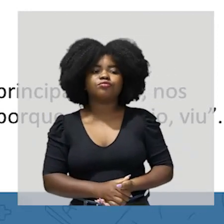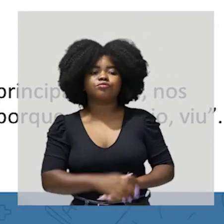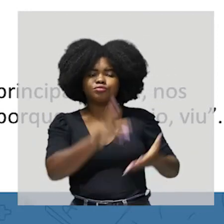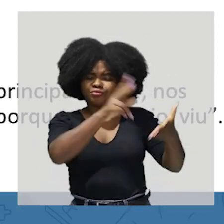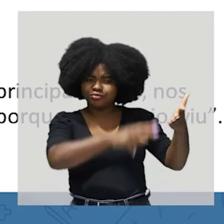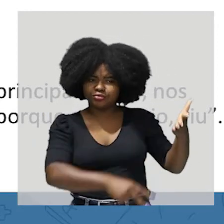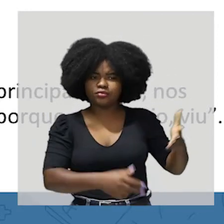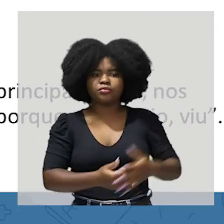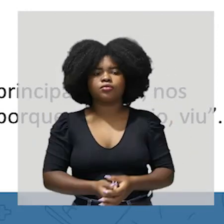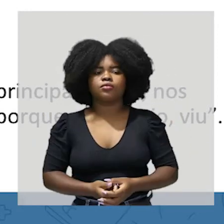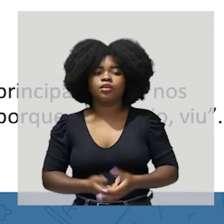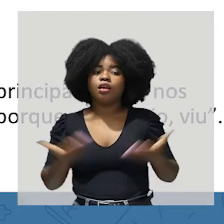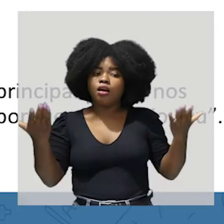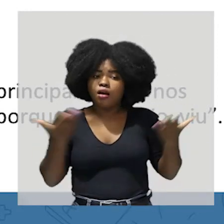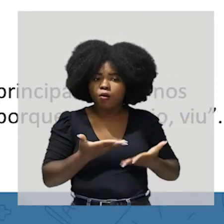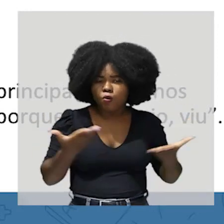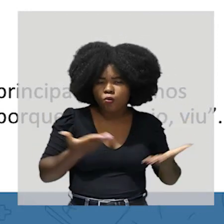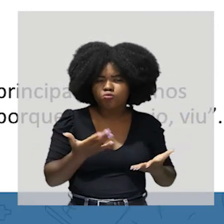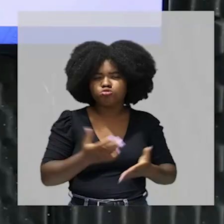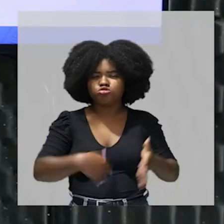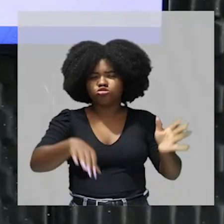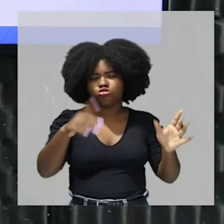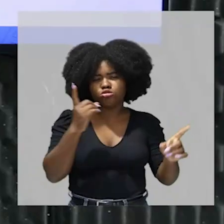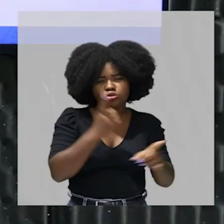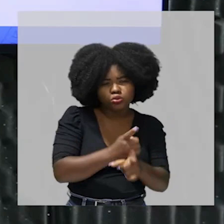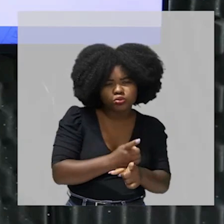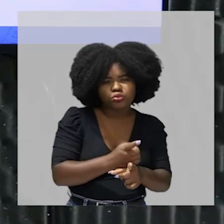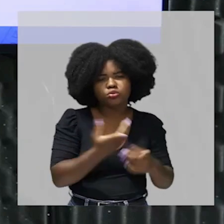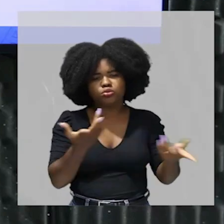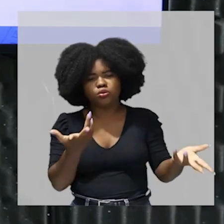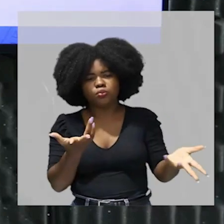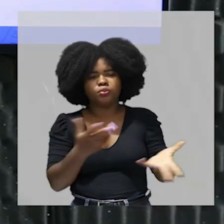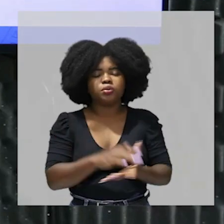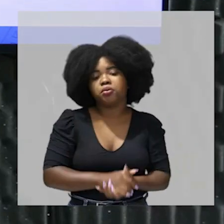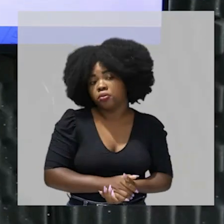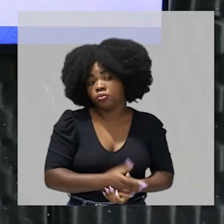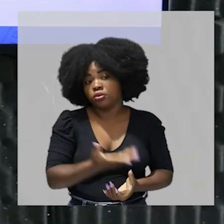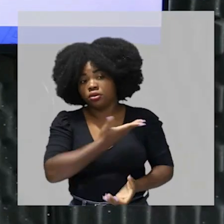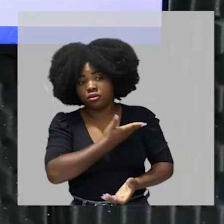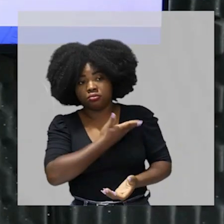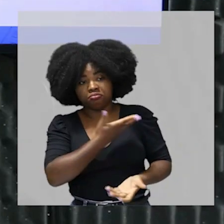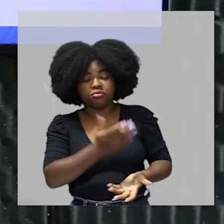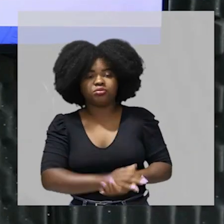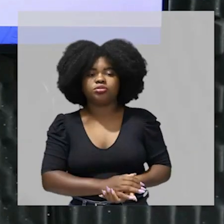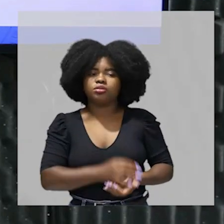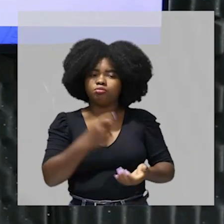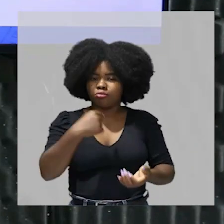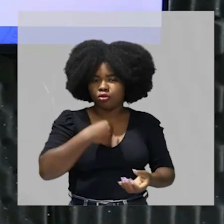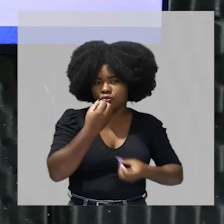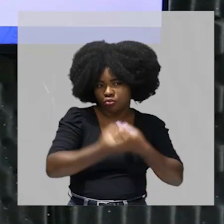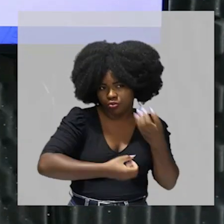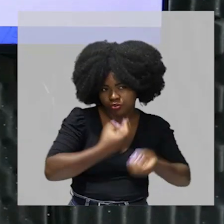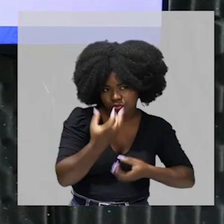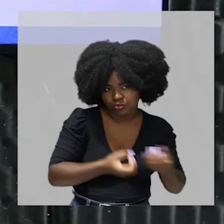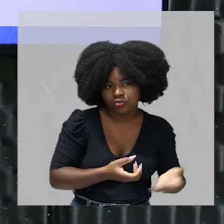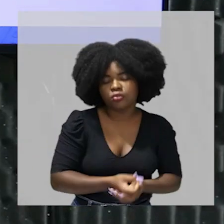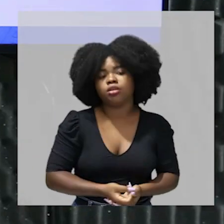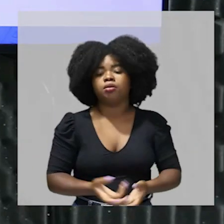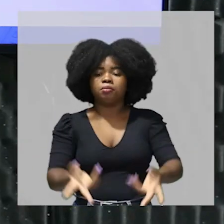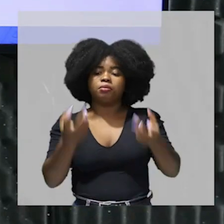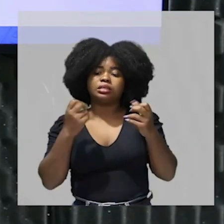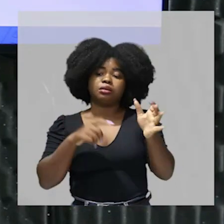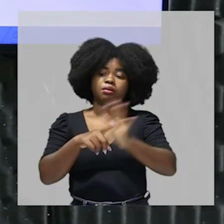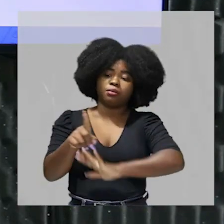conhecidos meus eu tô desabafando eu tô conversando com o diário e olhando a